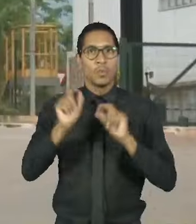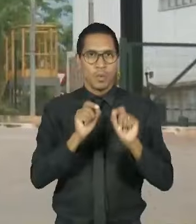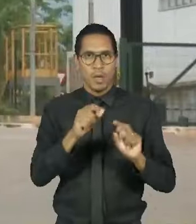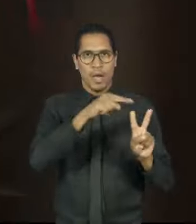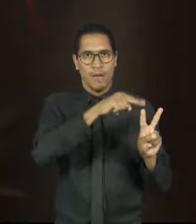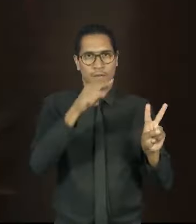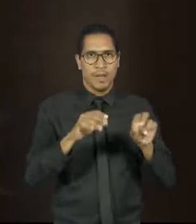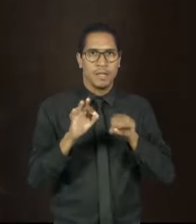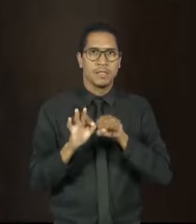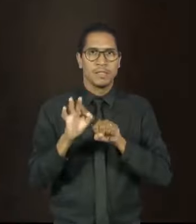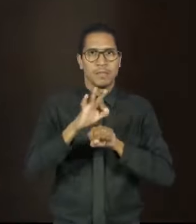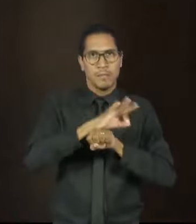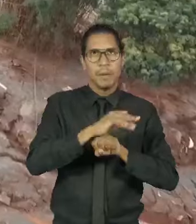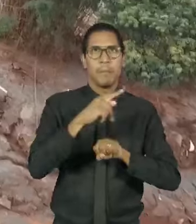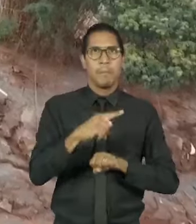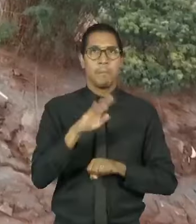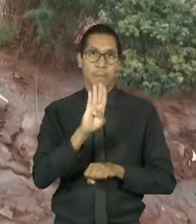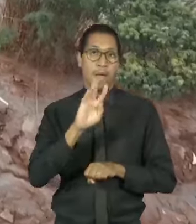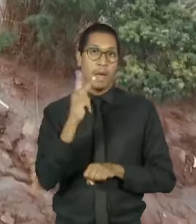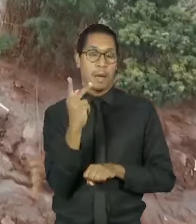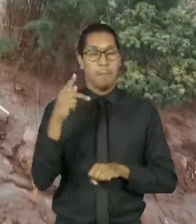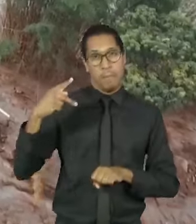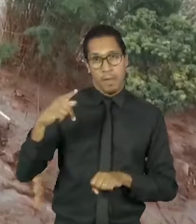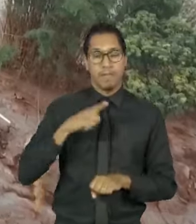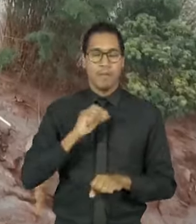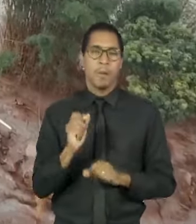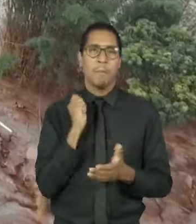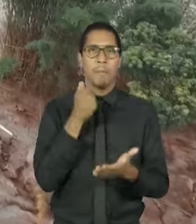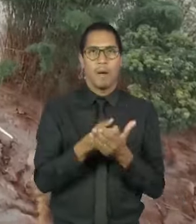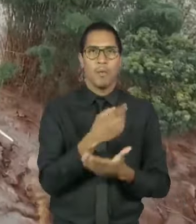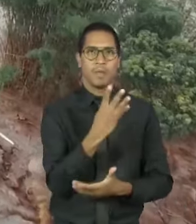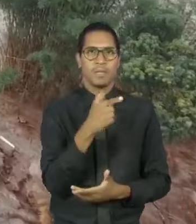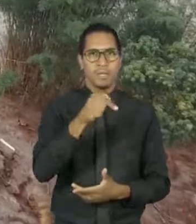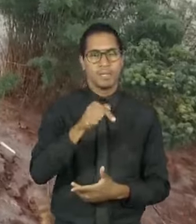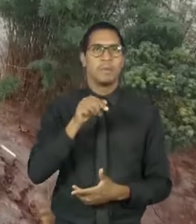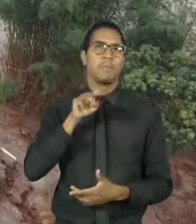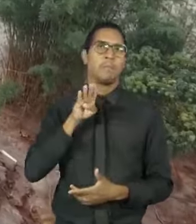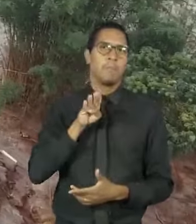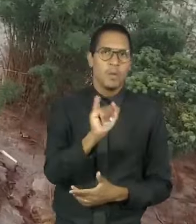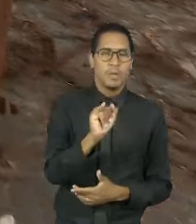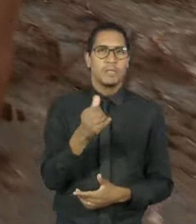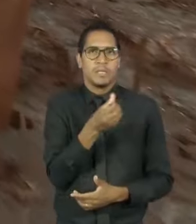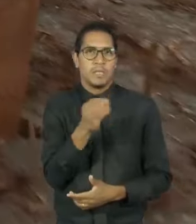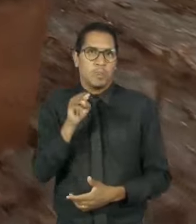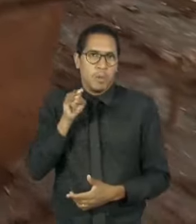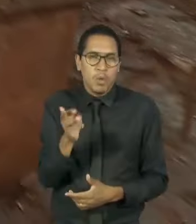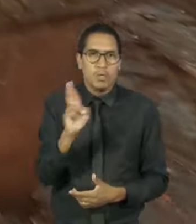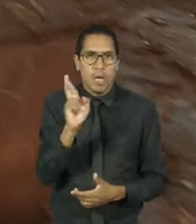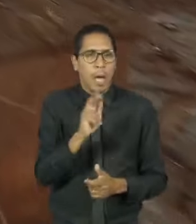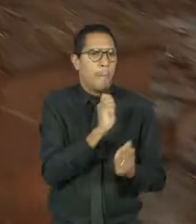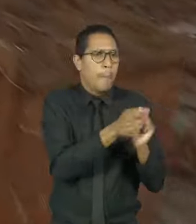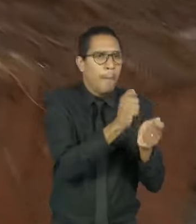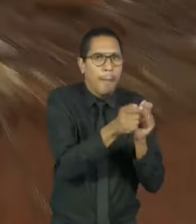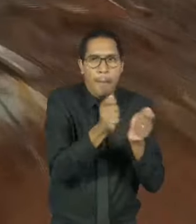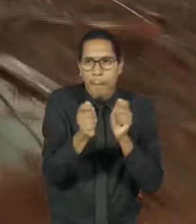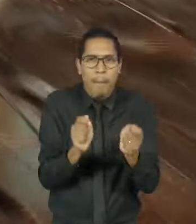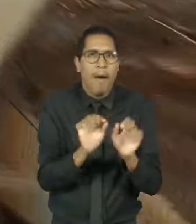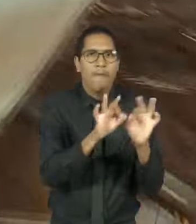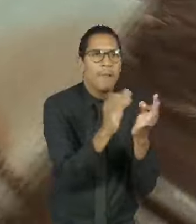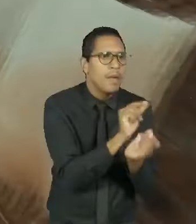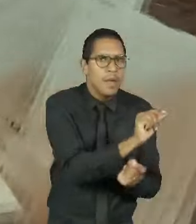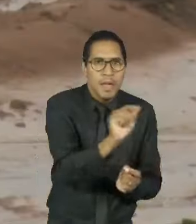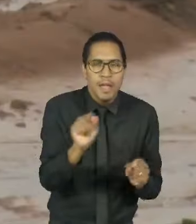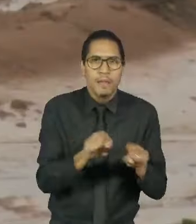Vale, a Samarco e a BHP paguem 47 bilhões e 600 milhões de reais como indenização por danos